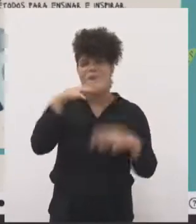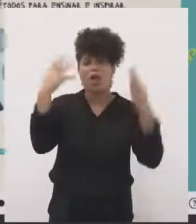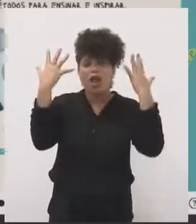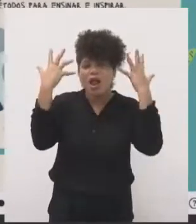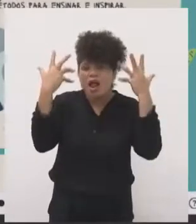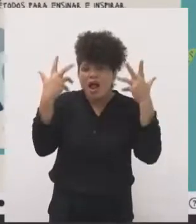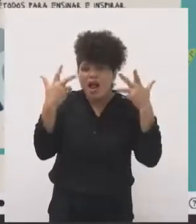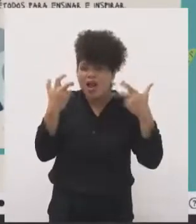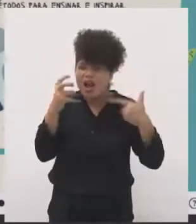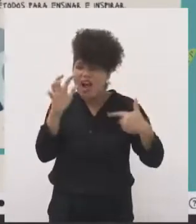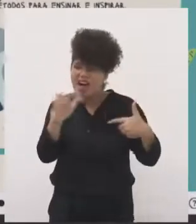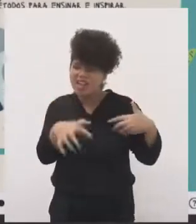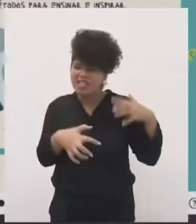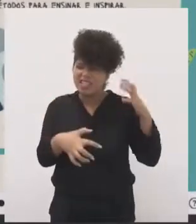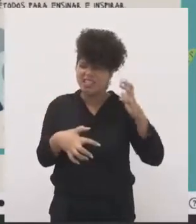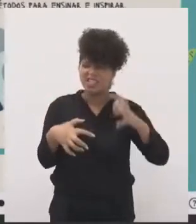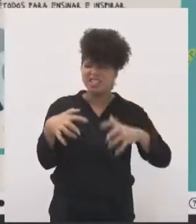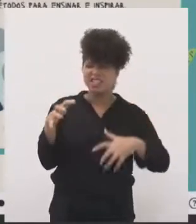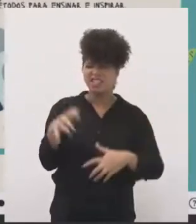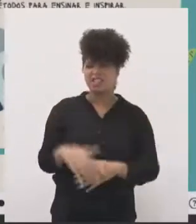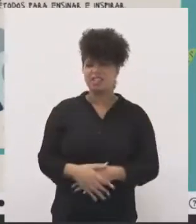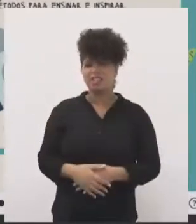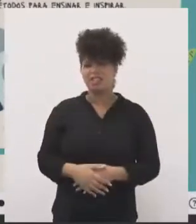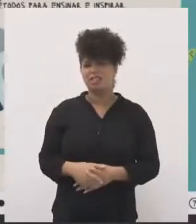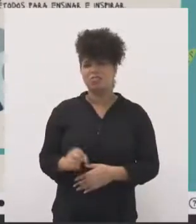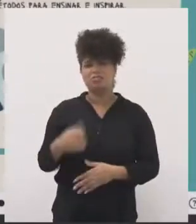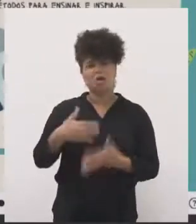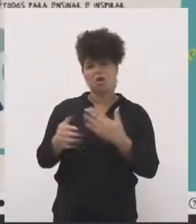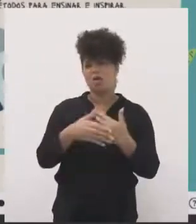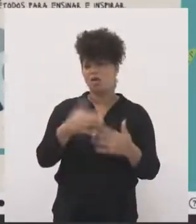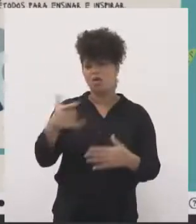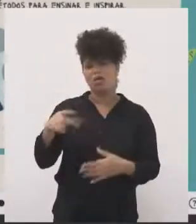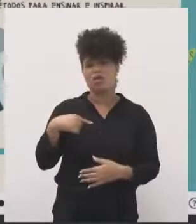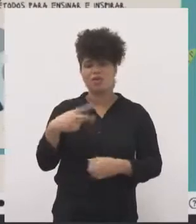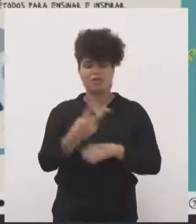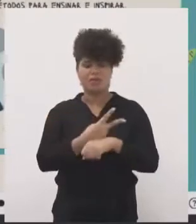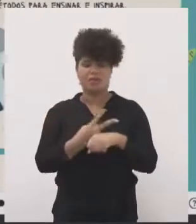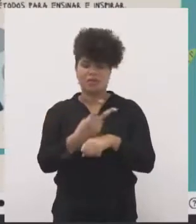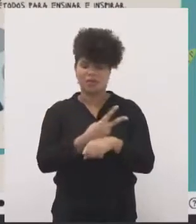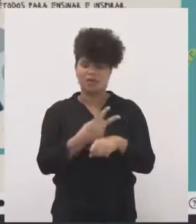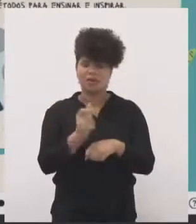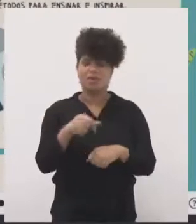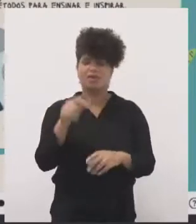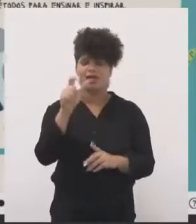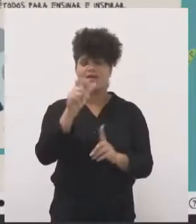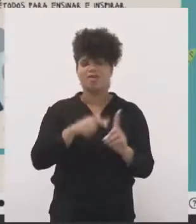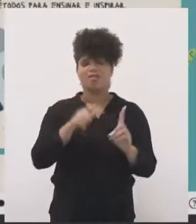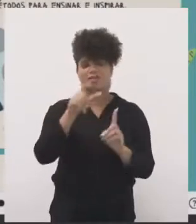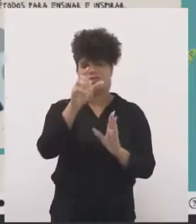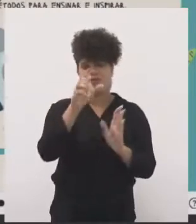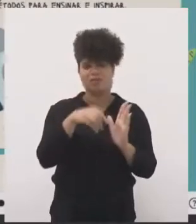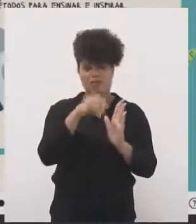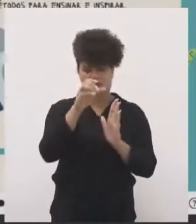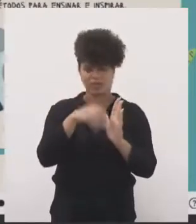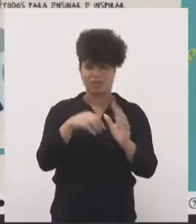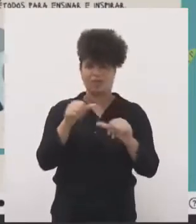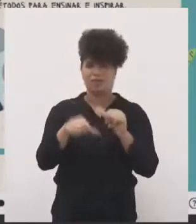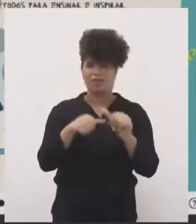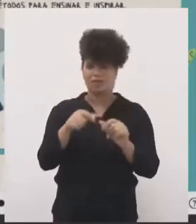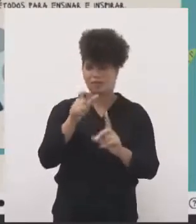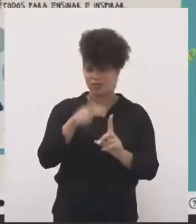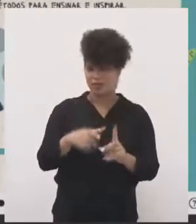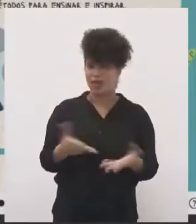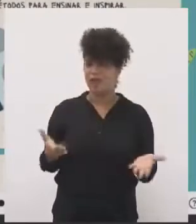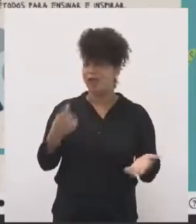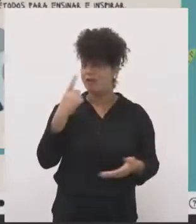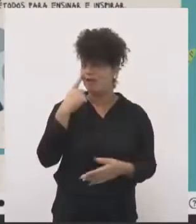Ou eu posso contar a história de qualquer coisa. Basta eu procurar aqui na biblioteca do Canva e trocar os meus personagens. Eu vou voltar lá